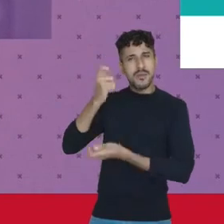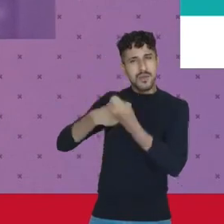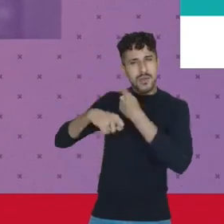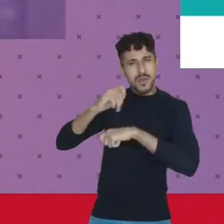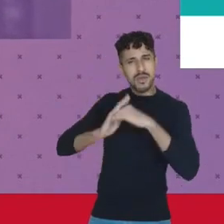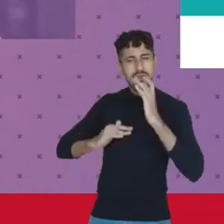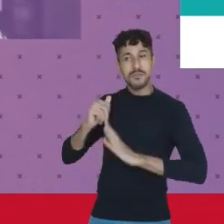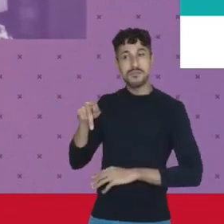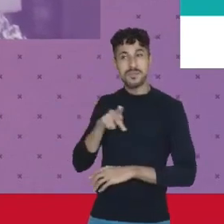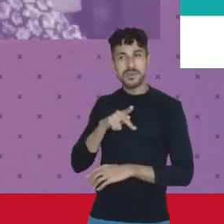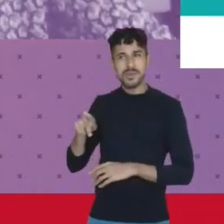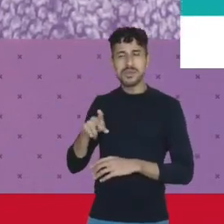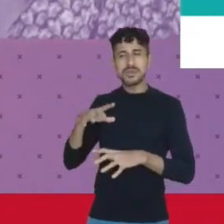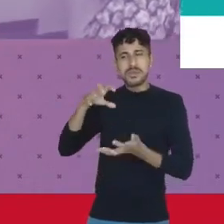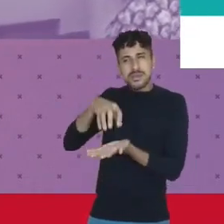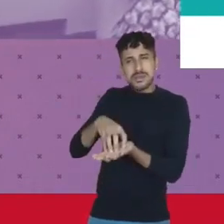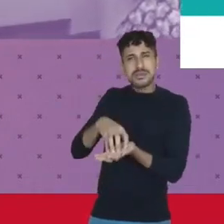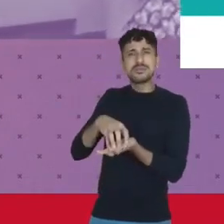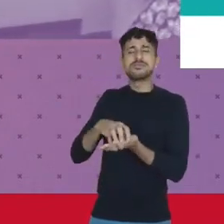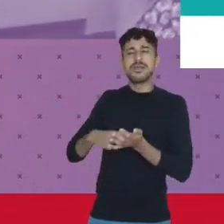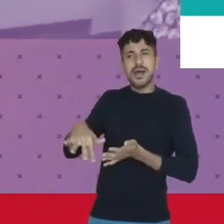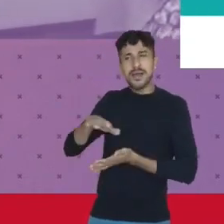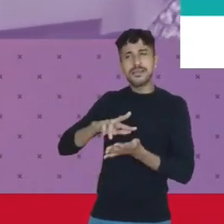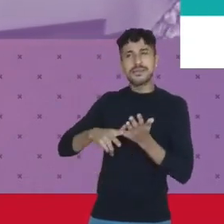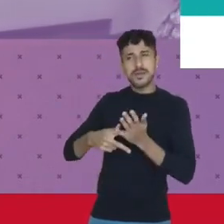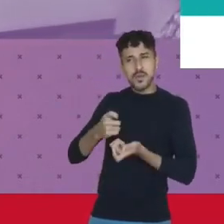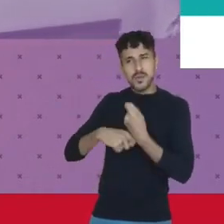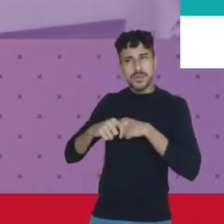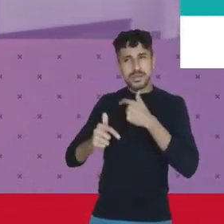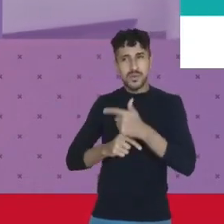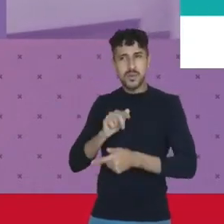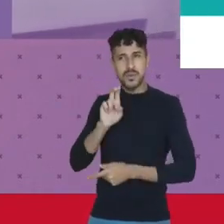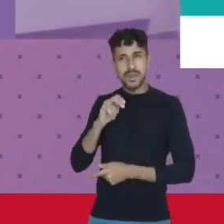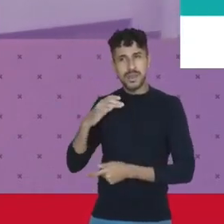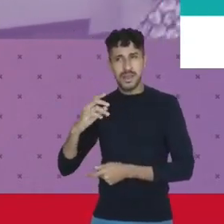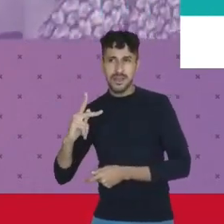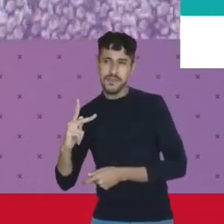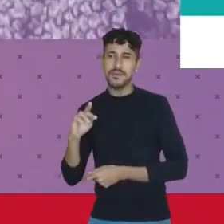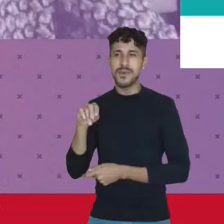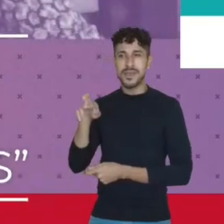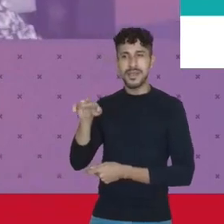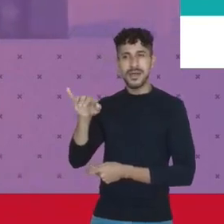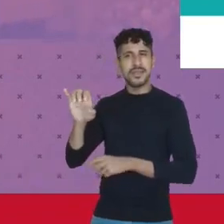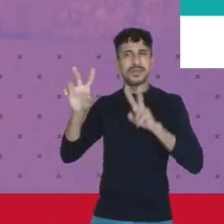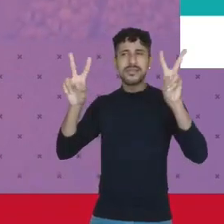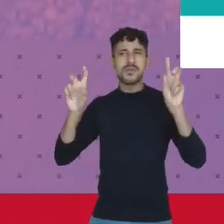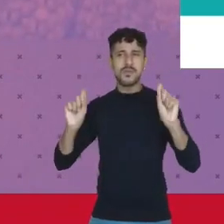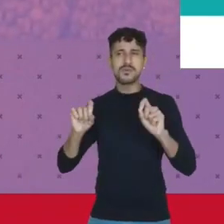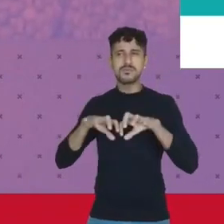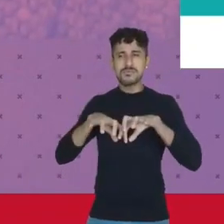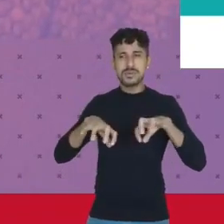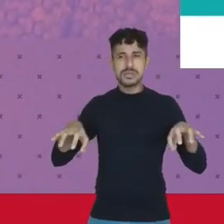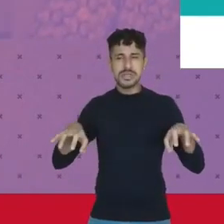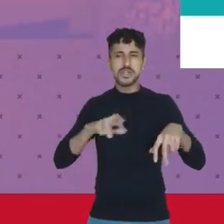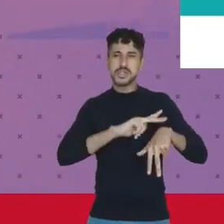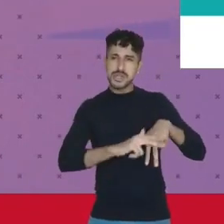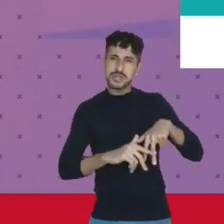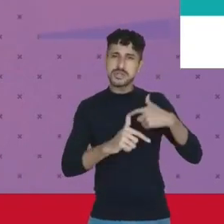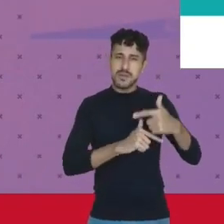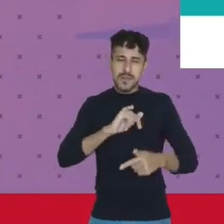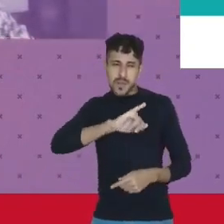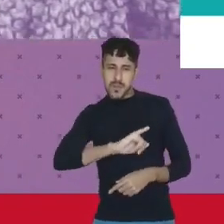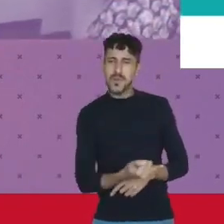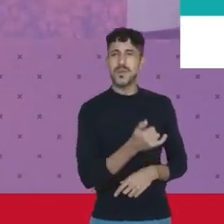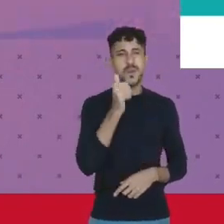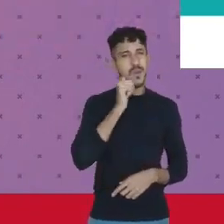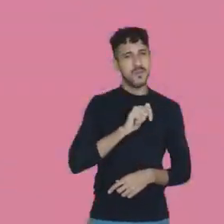professora e pesquisadora do Centro de Estudos Sindicais e Economia do Trabalho da Unicamp, Marilane Teixeira. O tema é a divisão sexual do trabalho e a